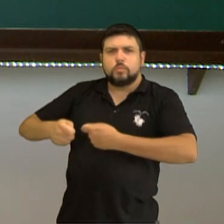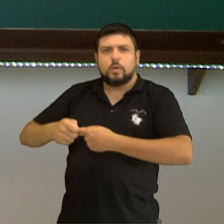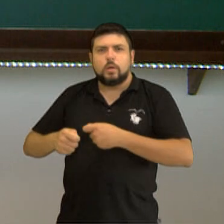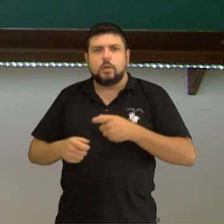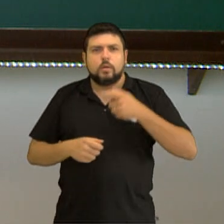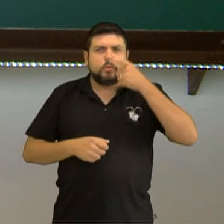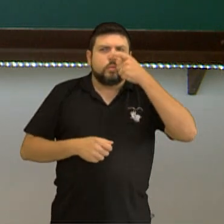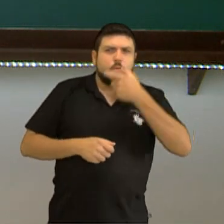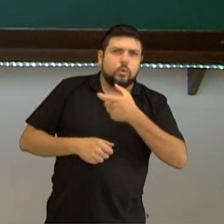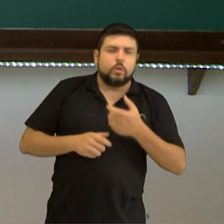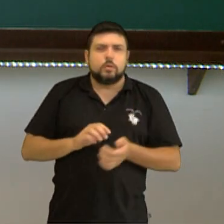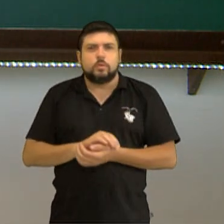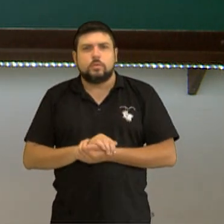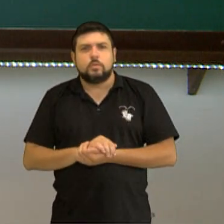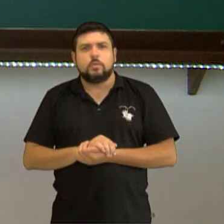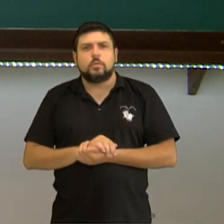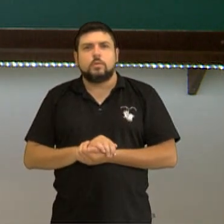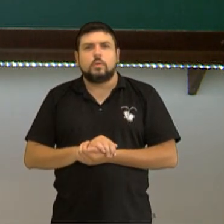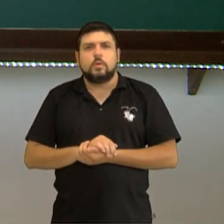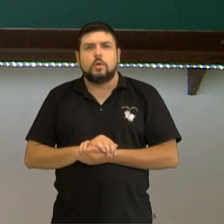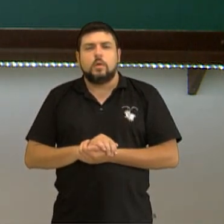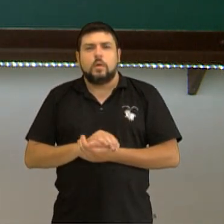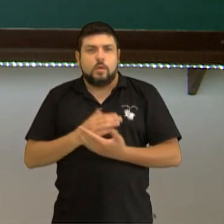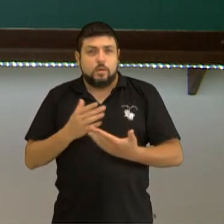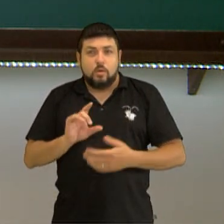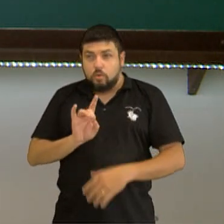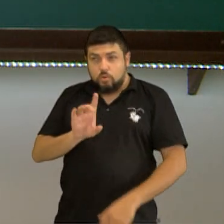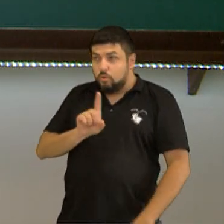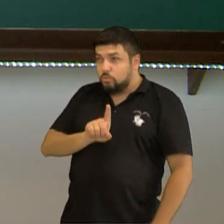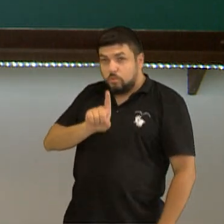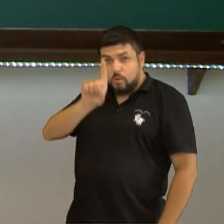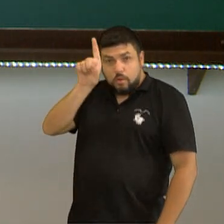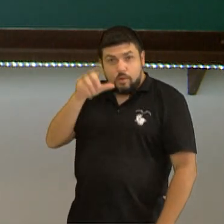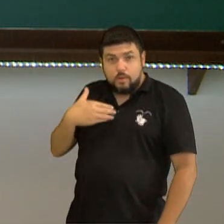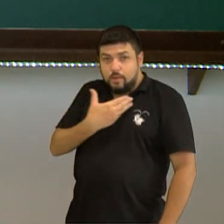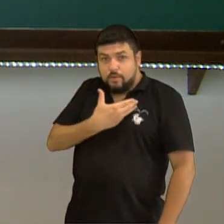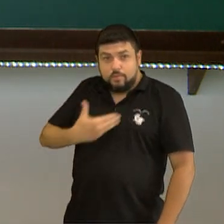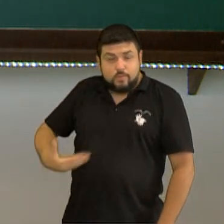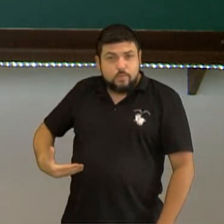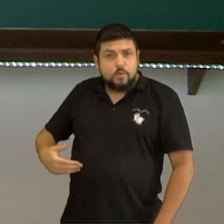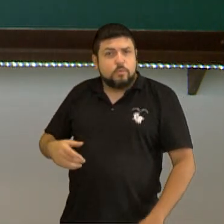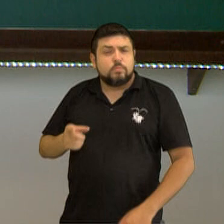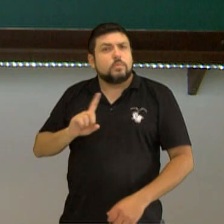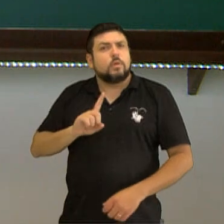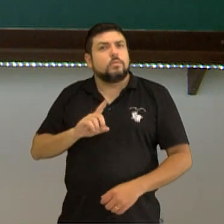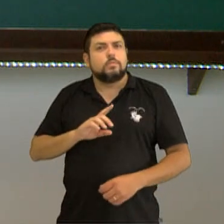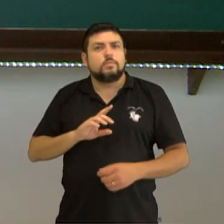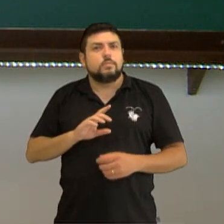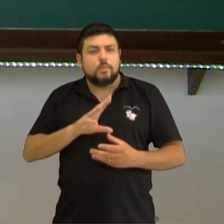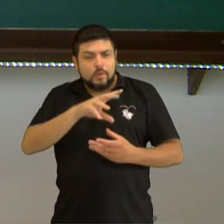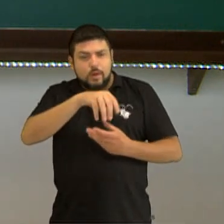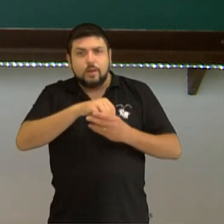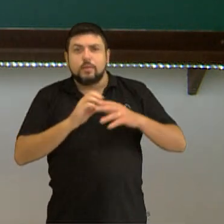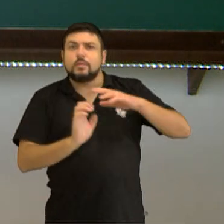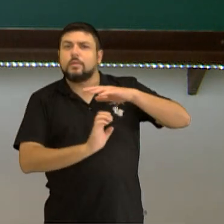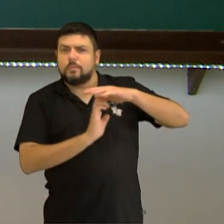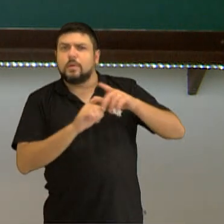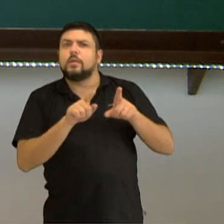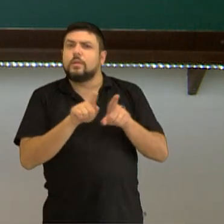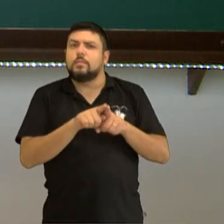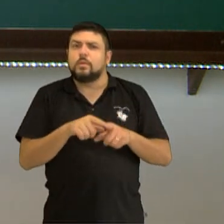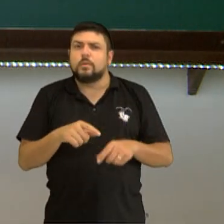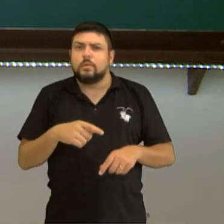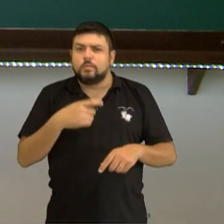barganhas. Então, isso não acontece só dentro do governo, né, acontece dentro de empresas, né, pessoal? Aconteceu agora